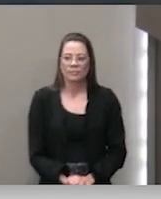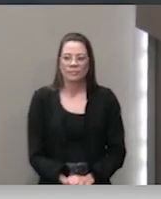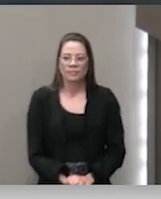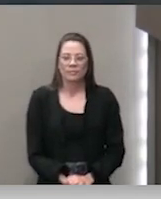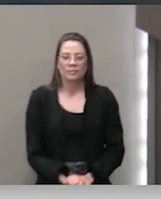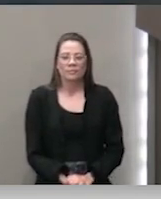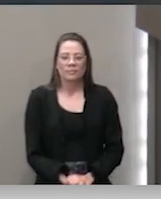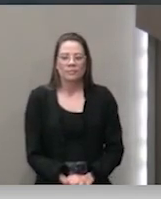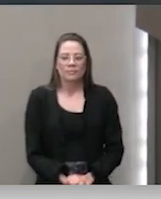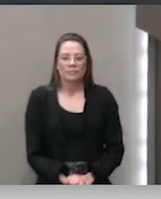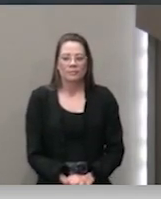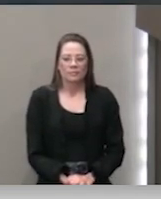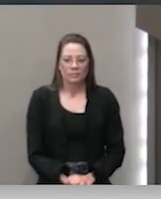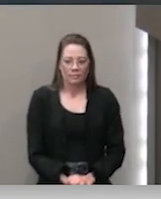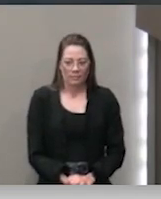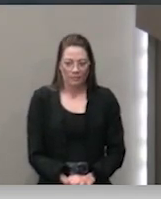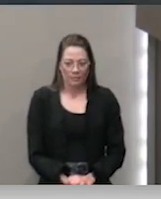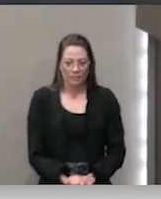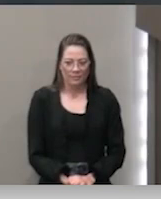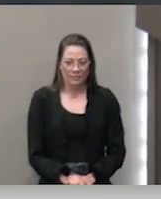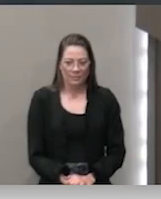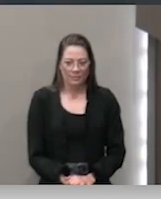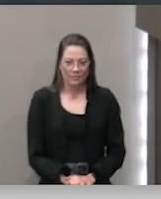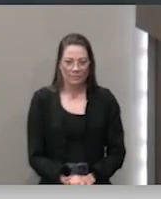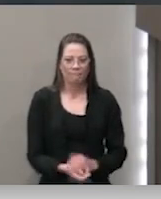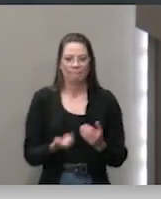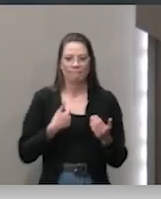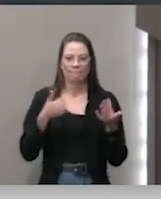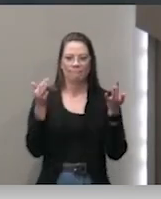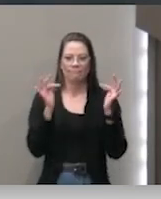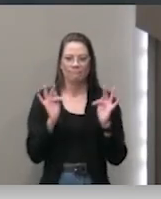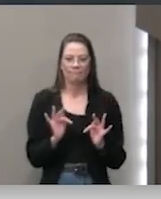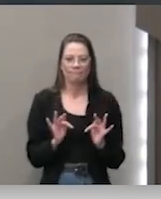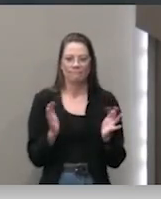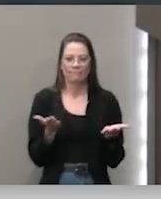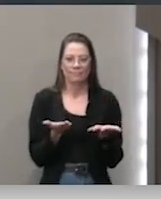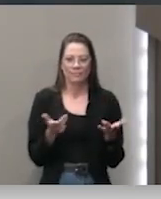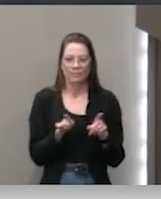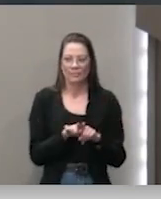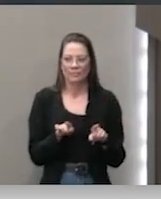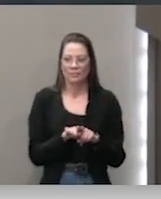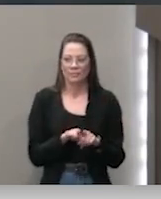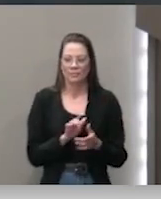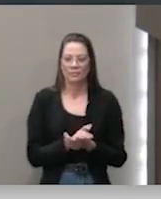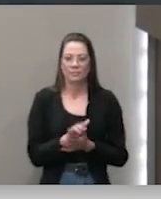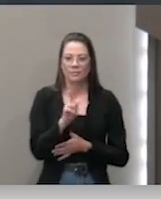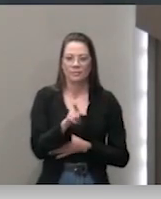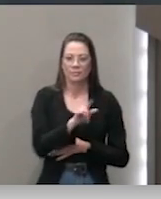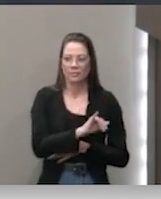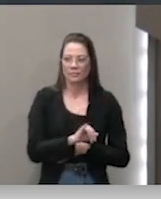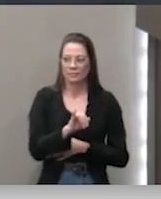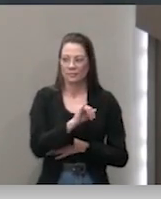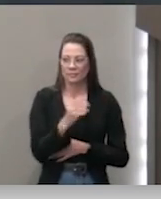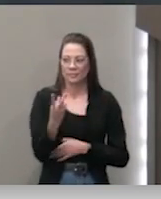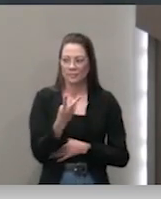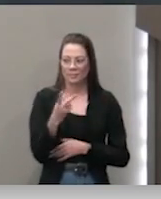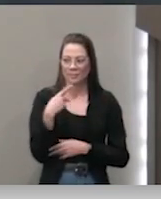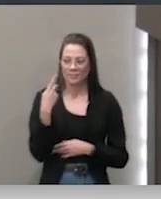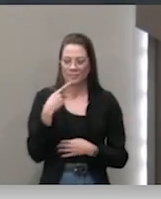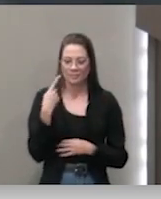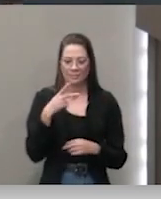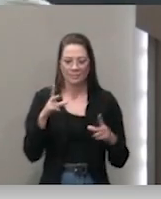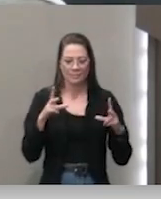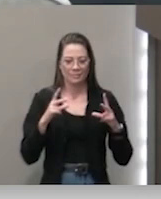Obrigado, vereador Luiz Rafael Colucci. Fiquei muito feliz agora. Muito importante ver que os 2 vereadores já estão se